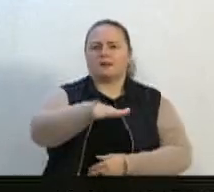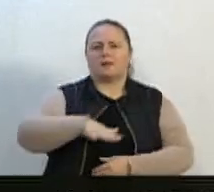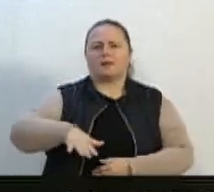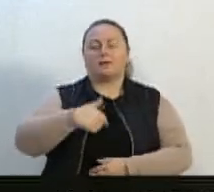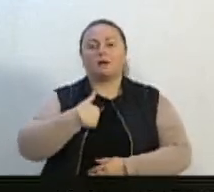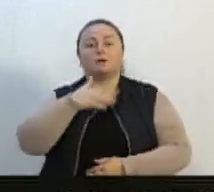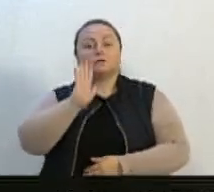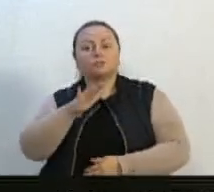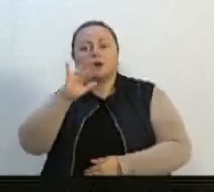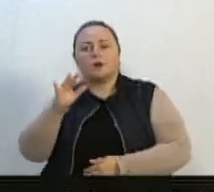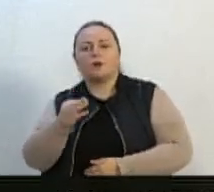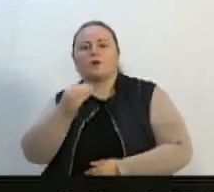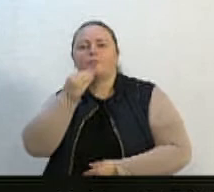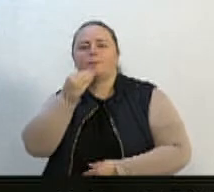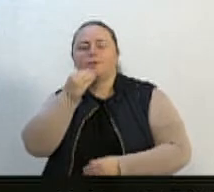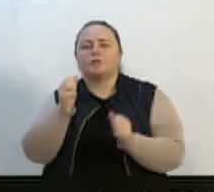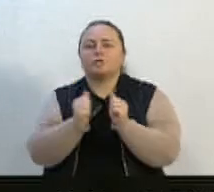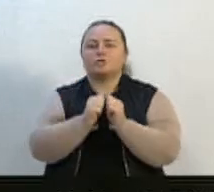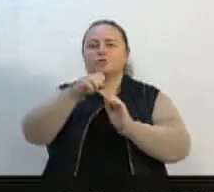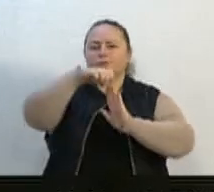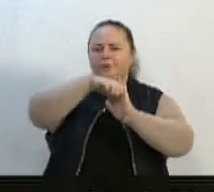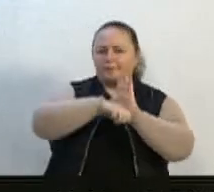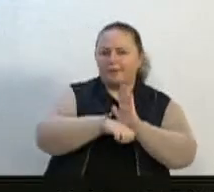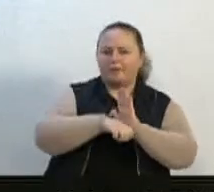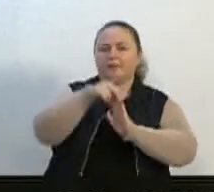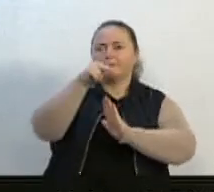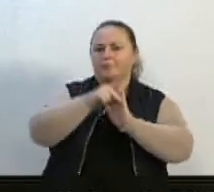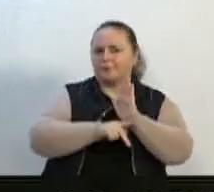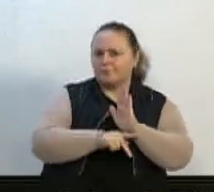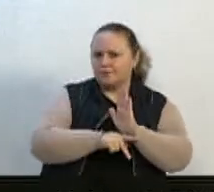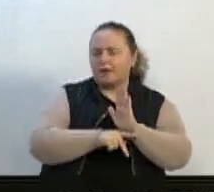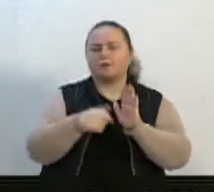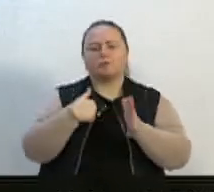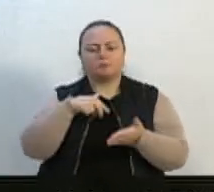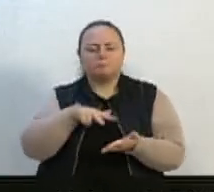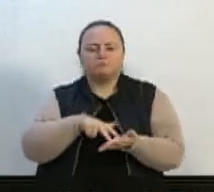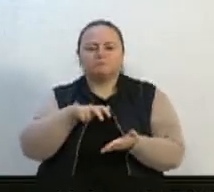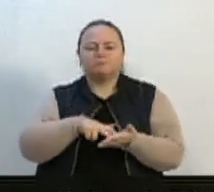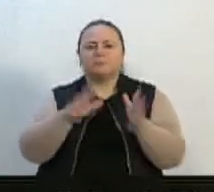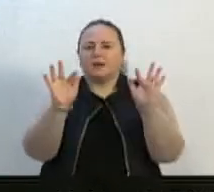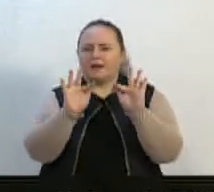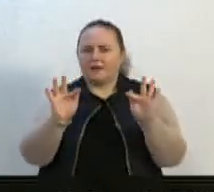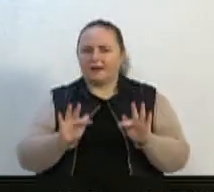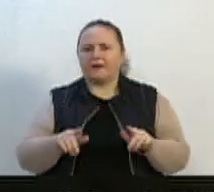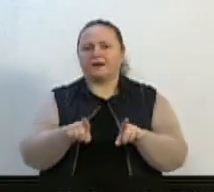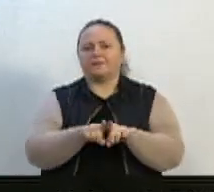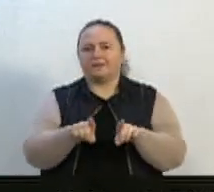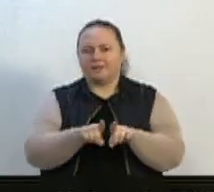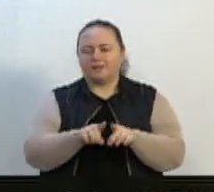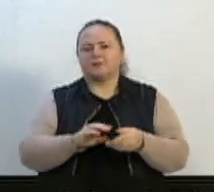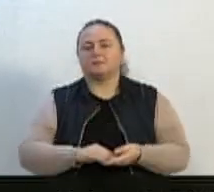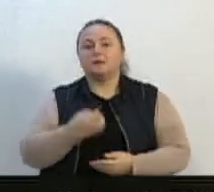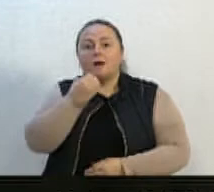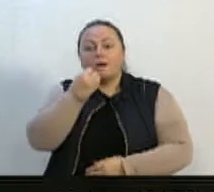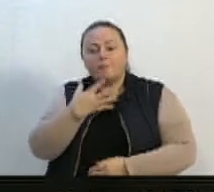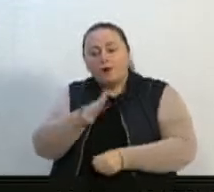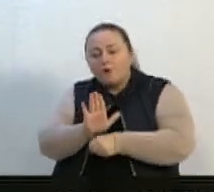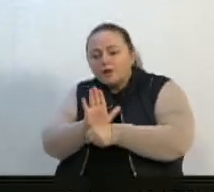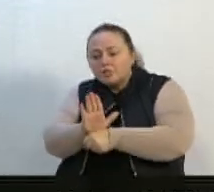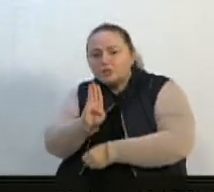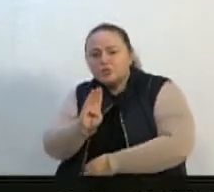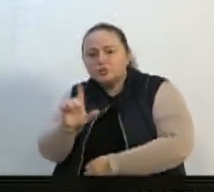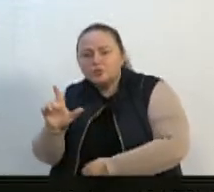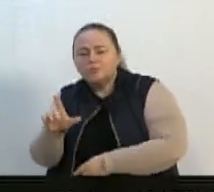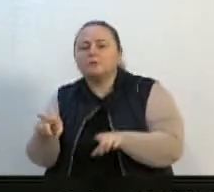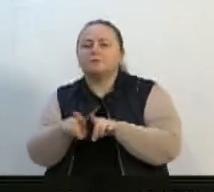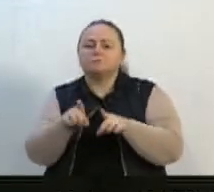de ajudar com a emenda naquele projeto, fiquei contente também. É importante, o que é bom para a cidade, eu acho que tem que ter